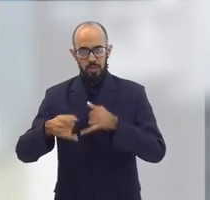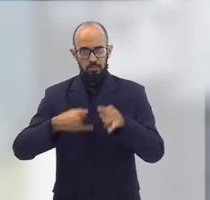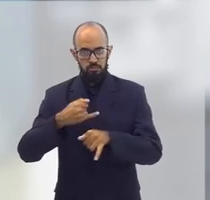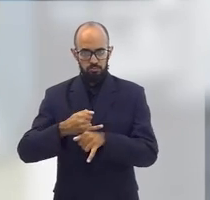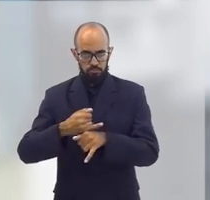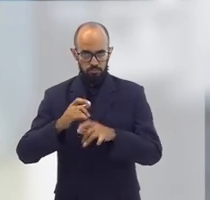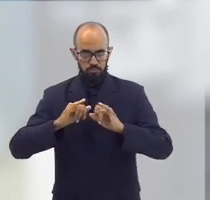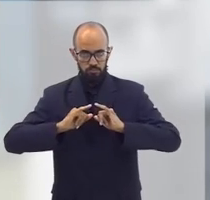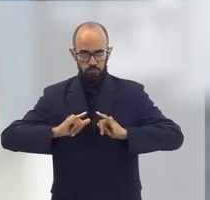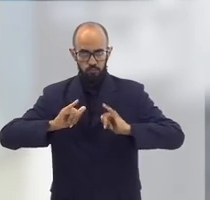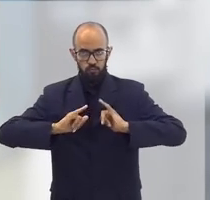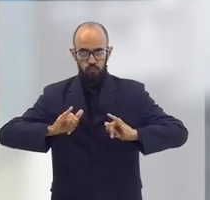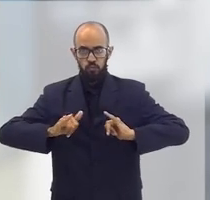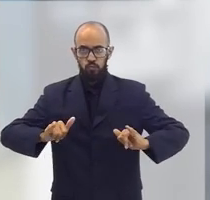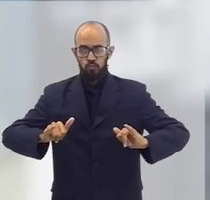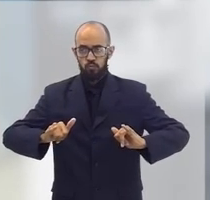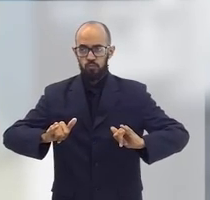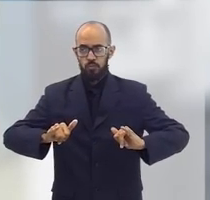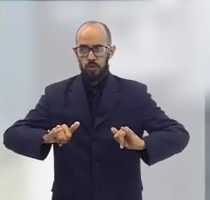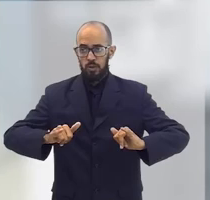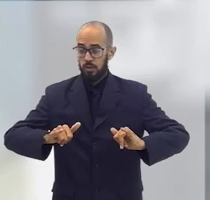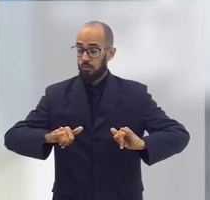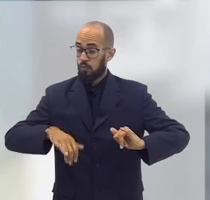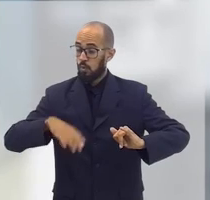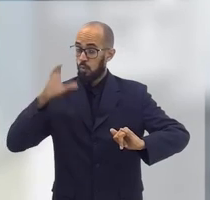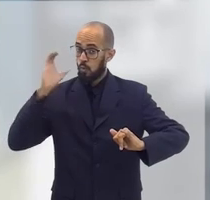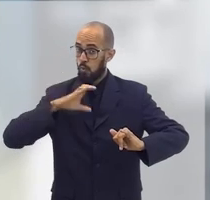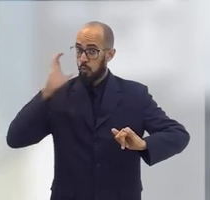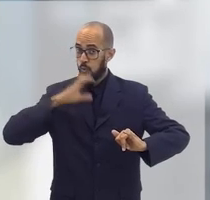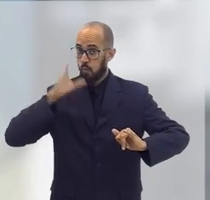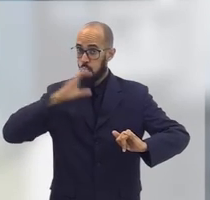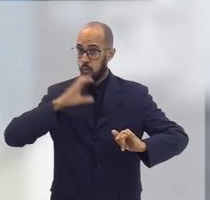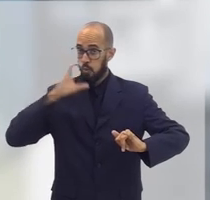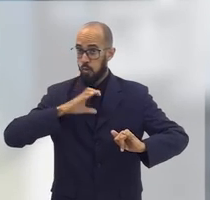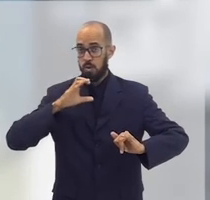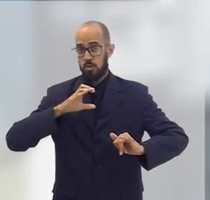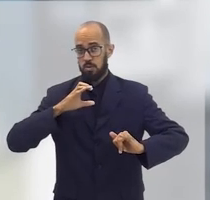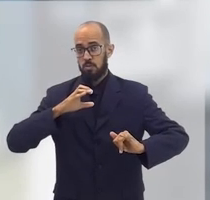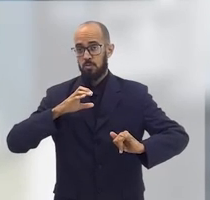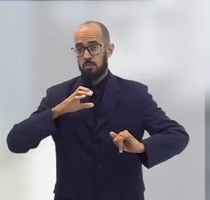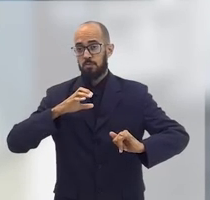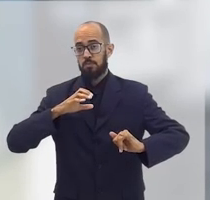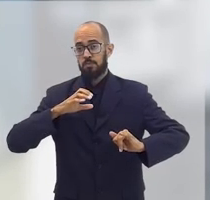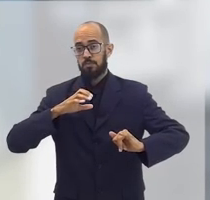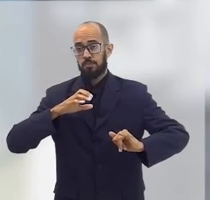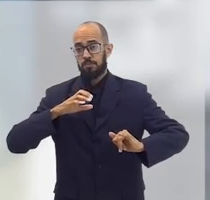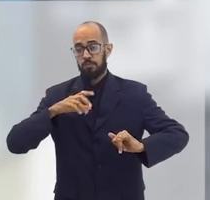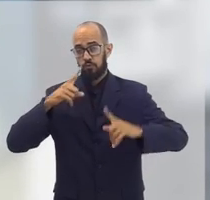Digitalização era uma tendência e que foi acelerada de forma bastante